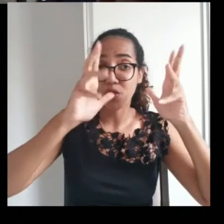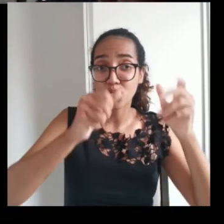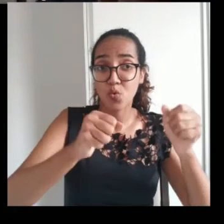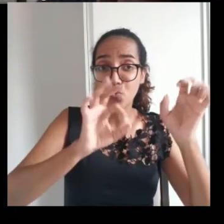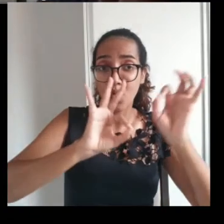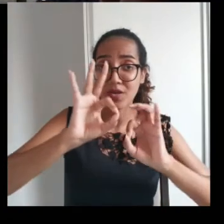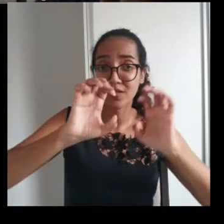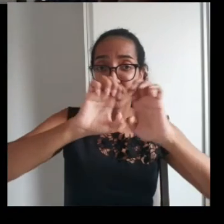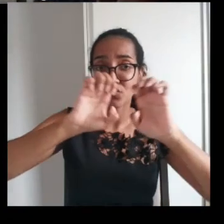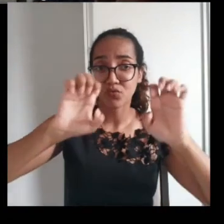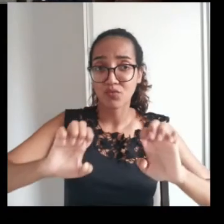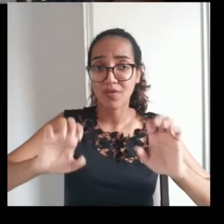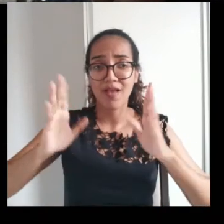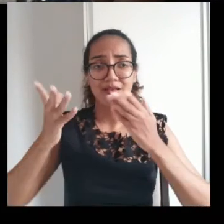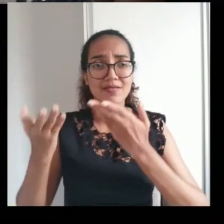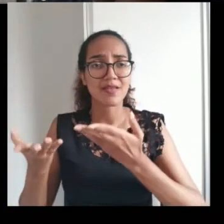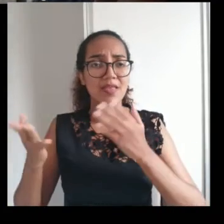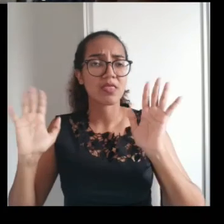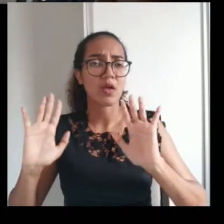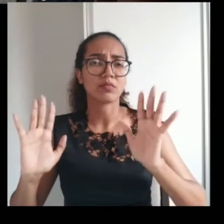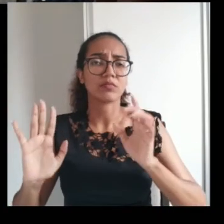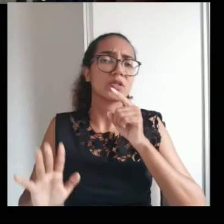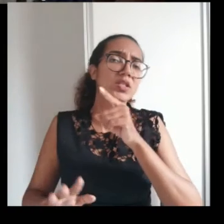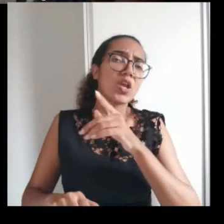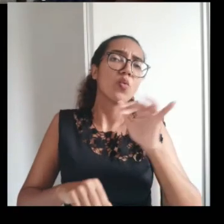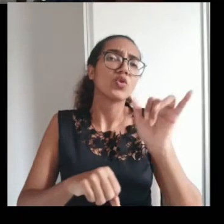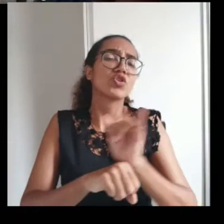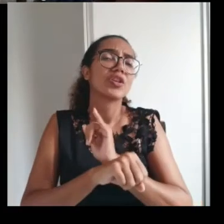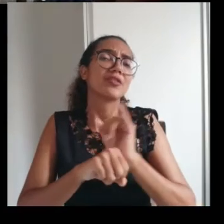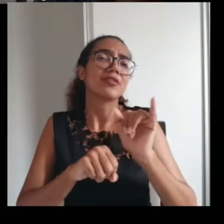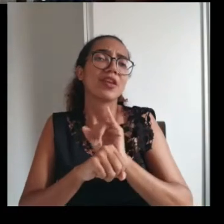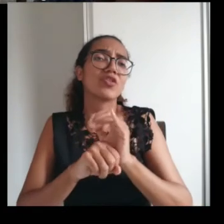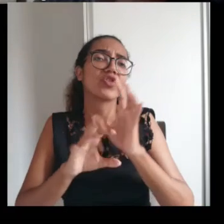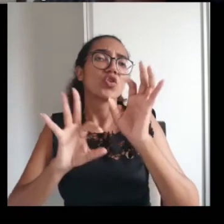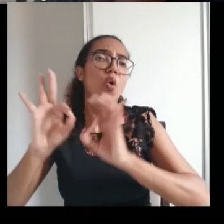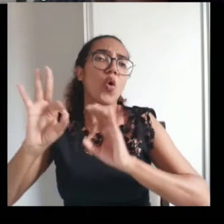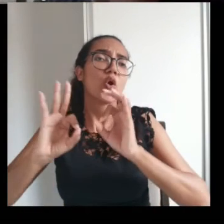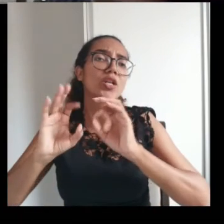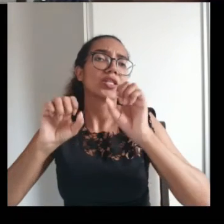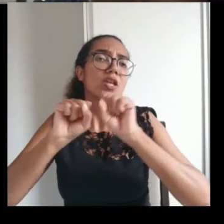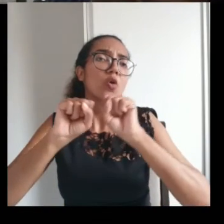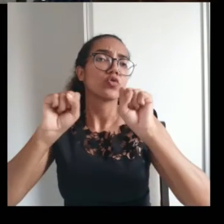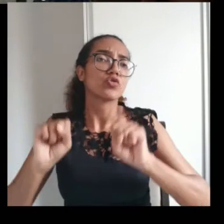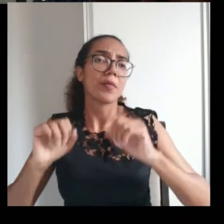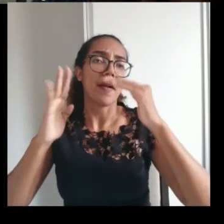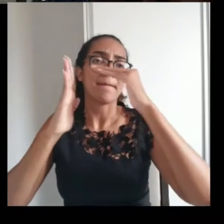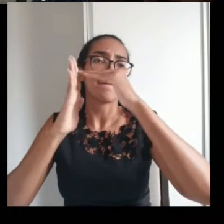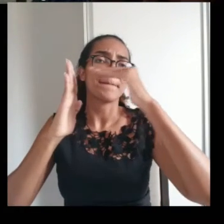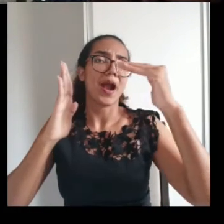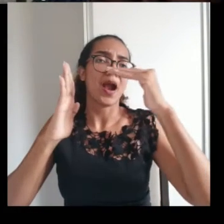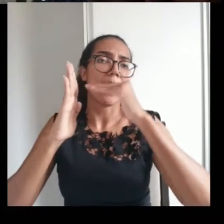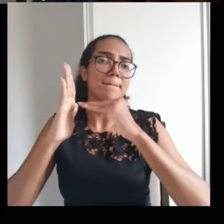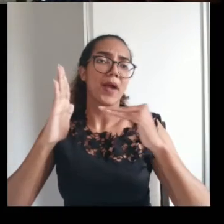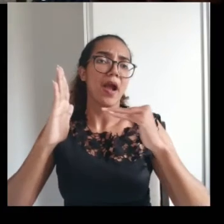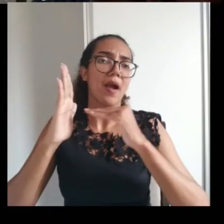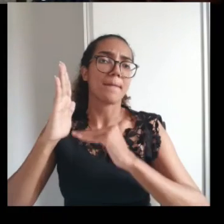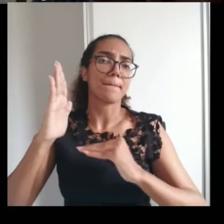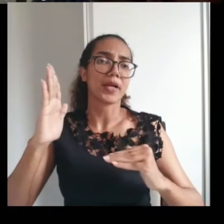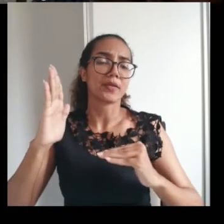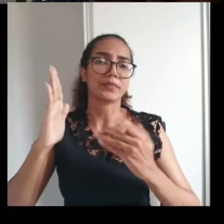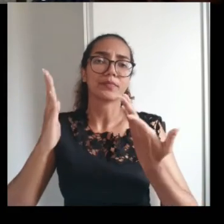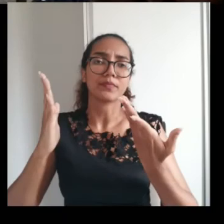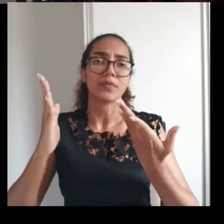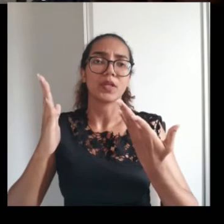aqui é uma forma de dividir o sistema em camadas, né? Fisicamente falando, a gente coloca num pacote todas as classes